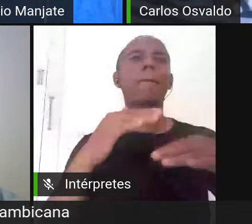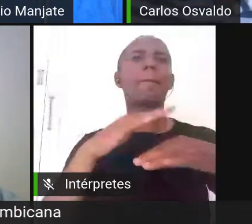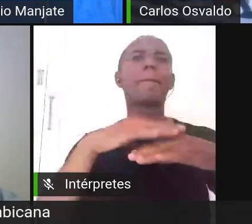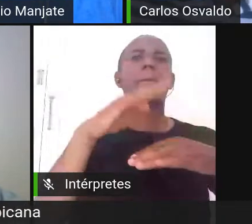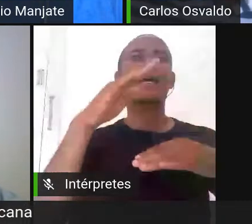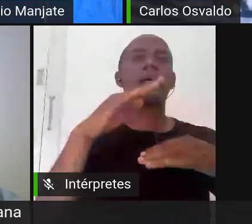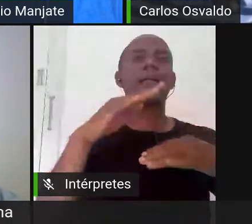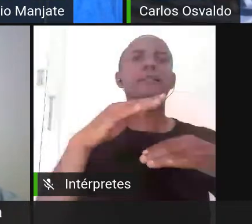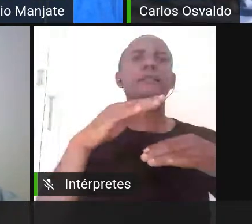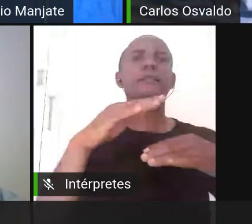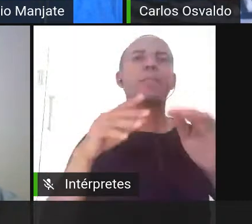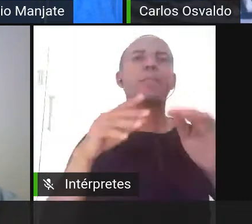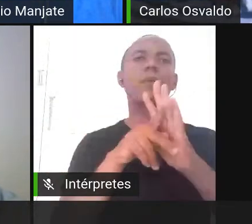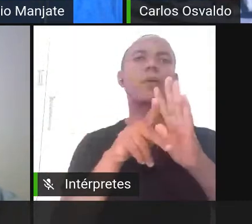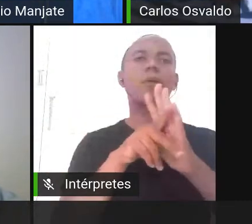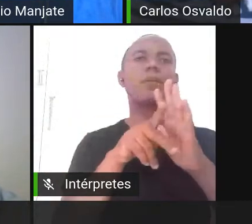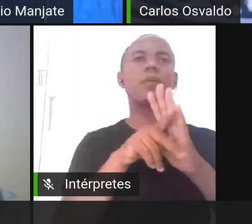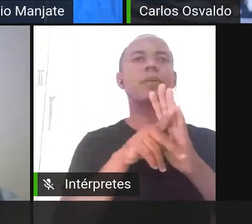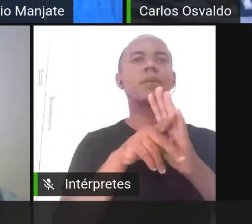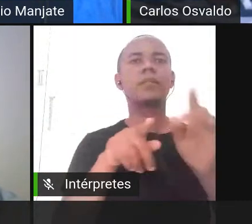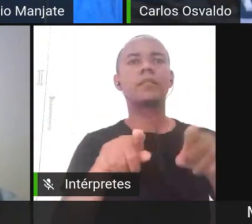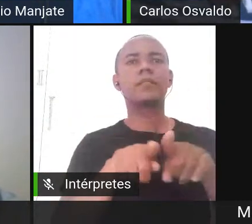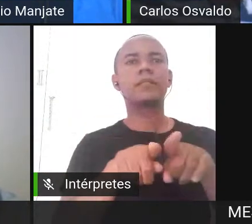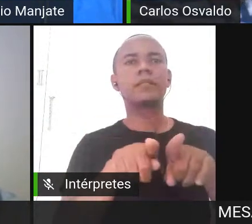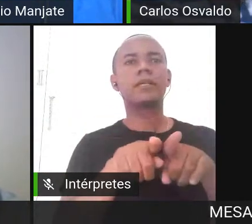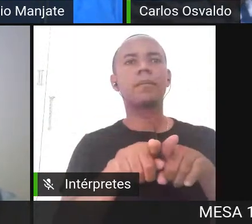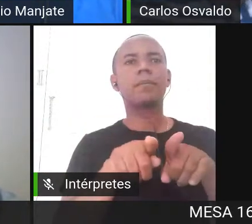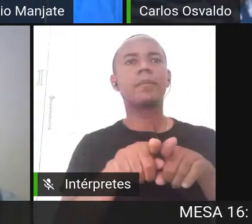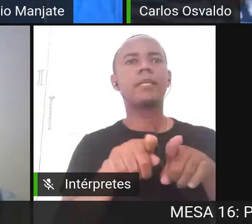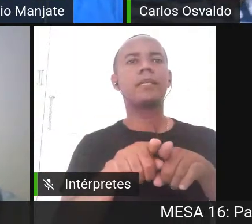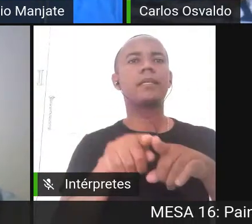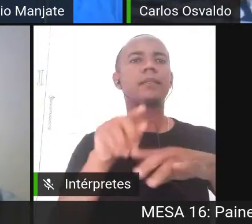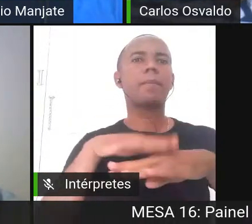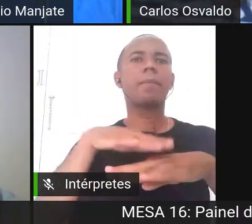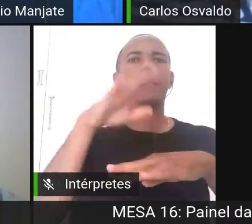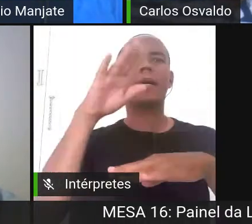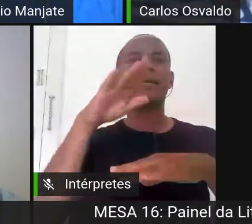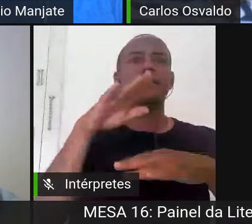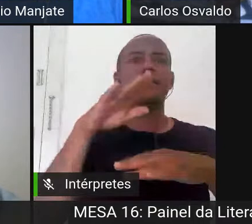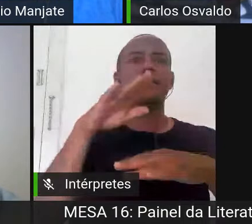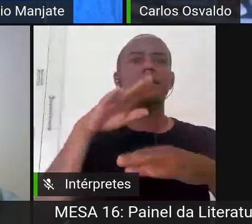mercado com mais leitores, com produção muito mais avulsa.